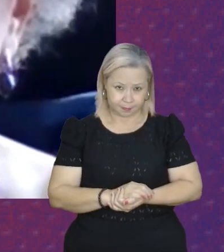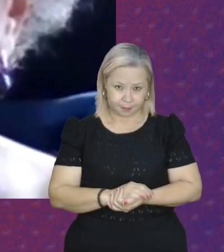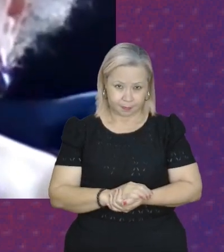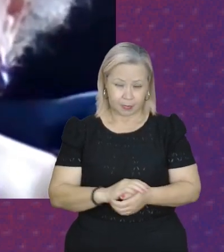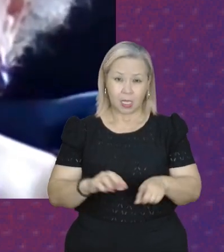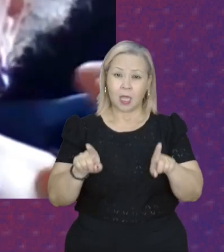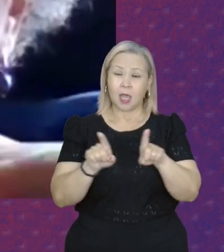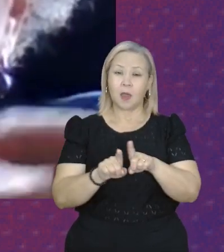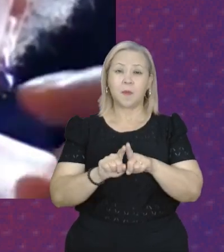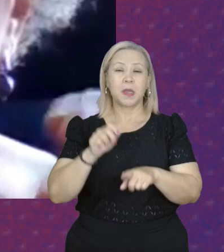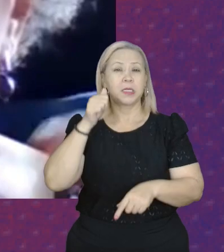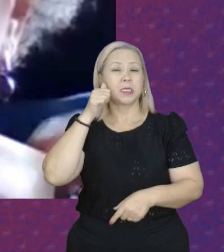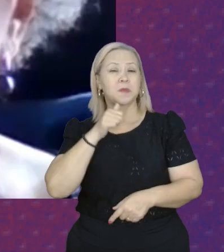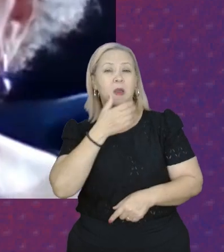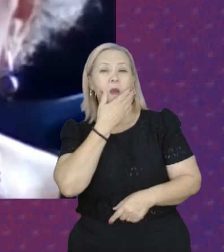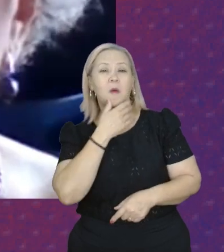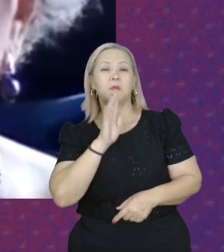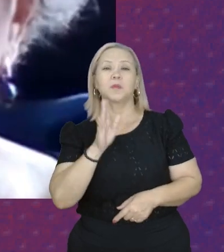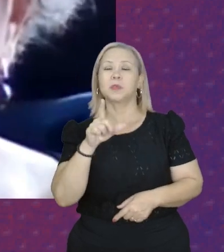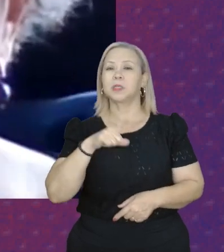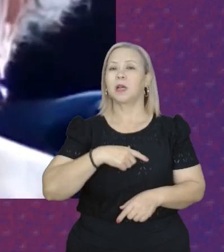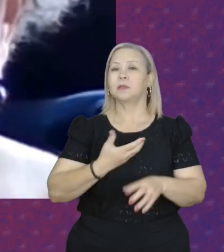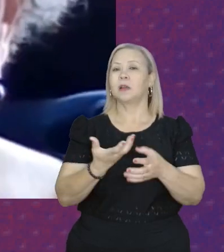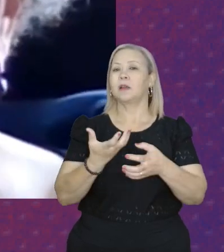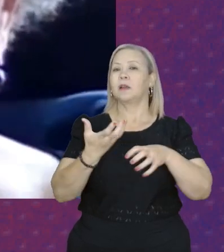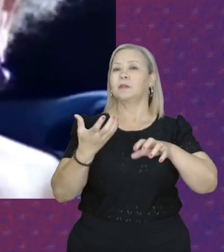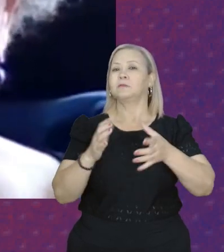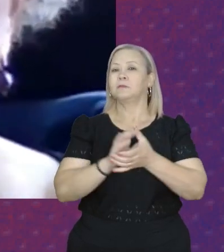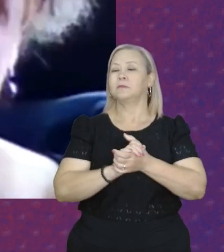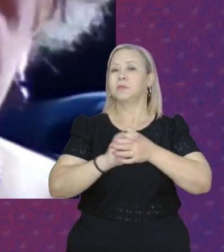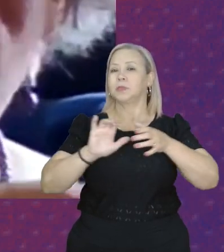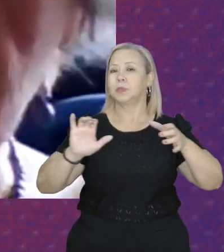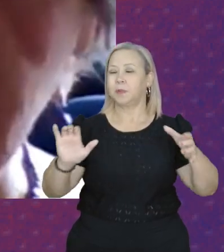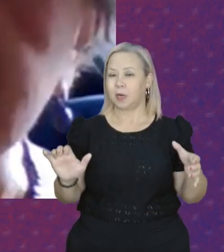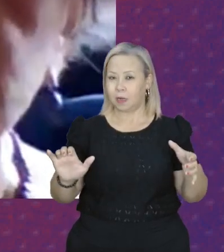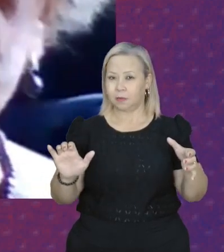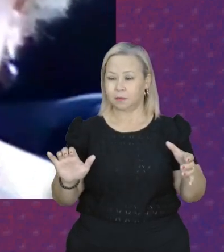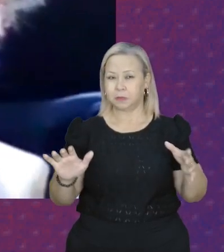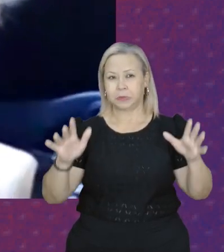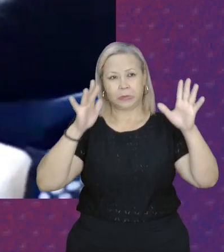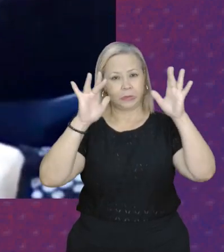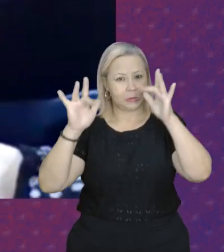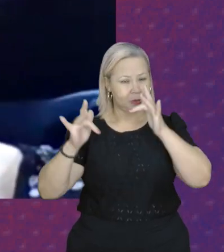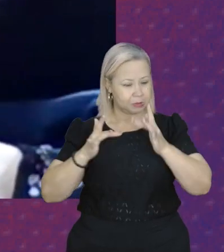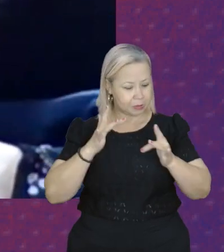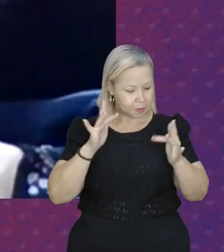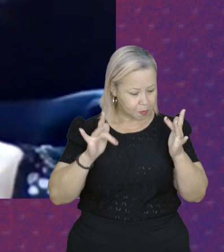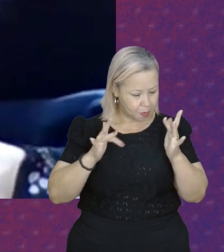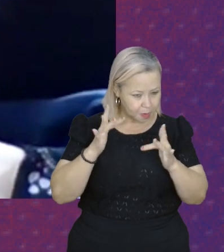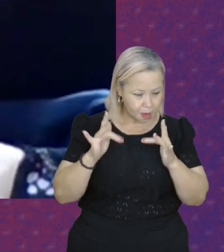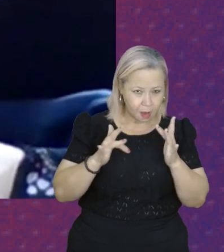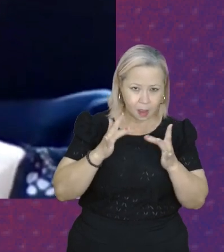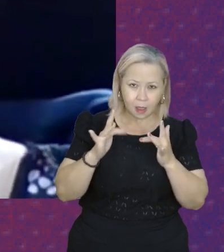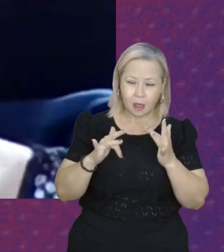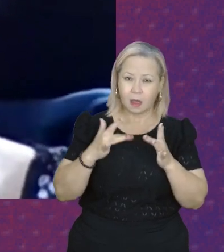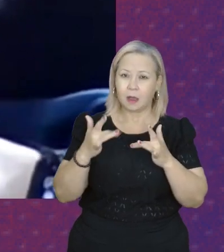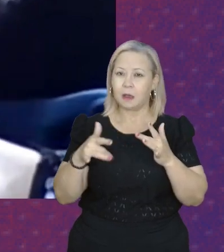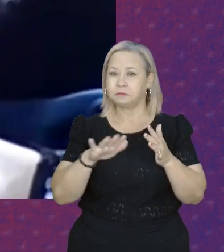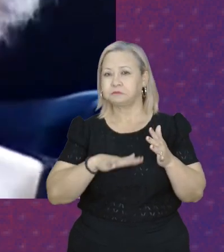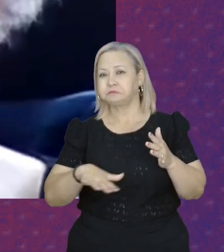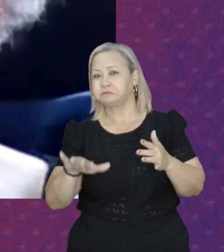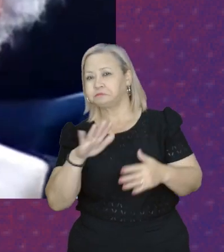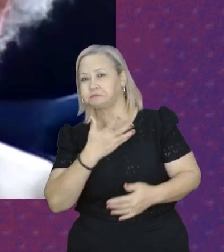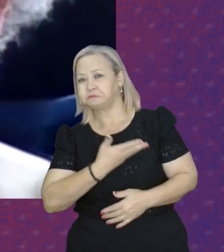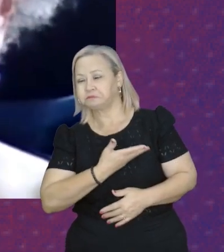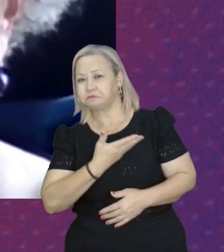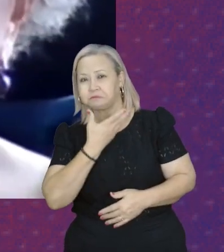Mesmo que as mulheres e homens já tenham se separado, entre namorados, entre